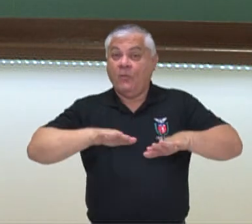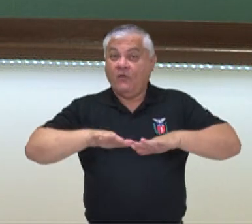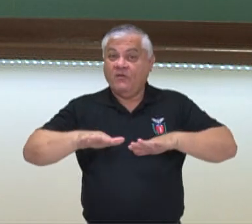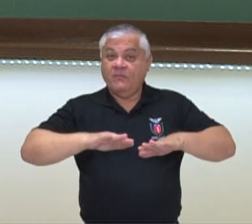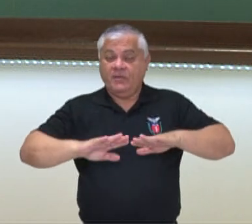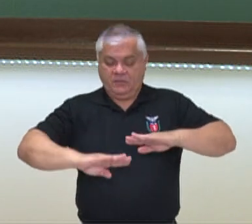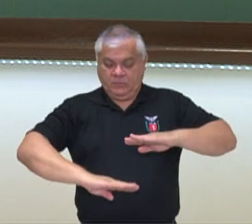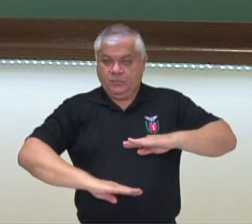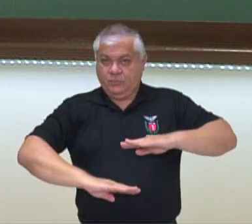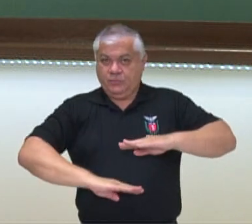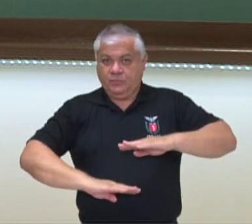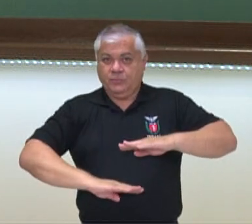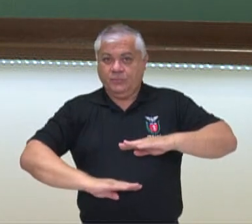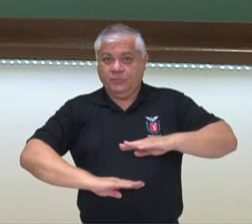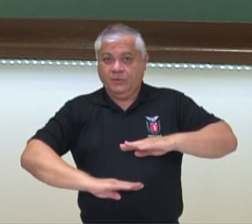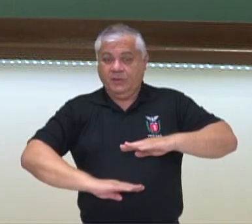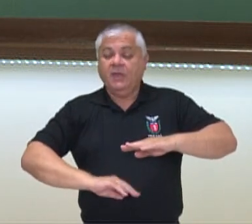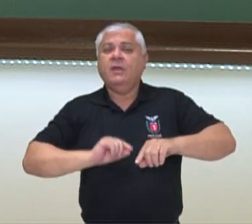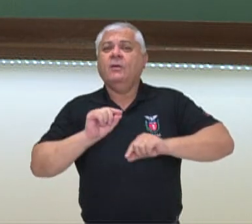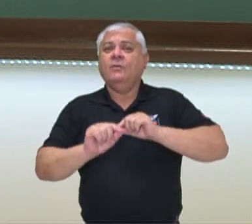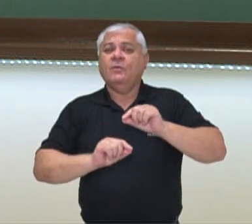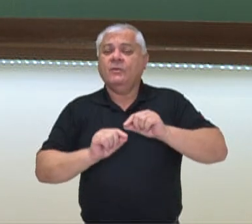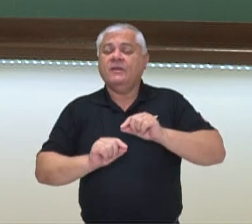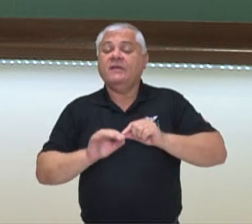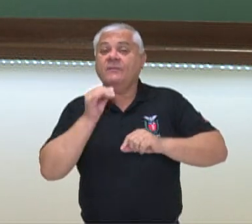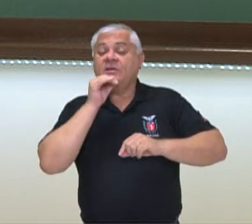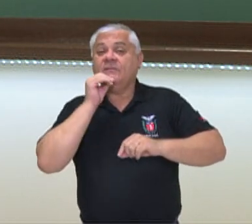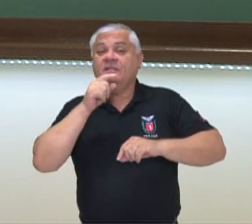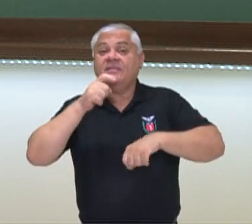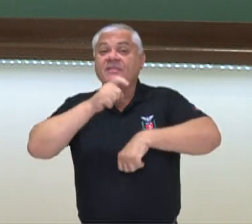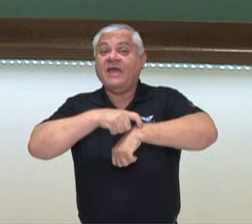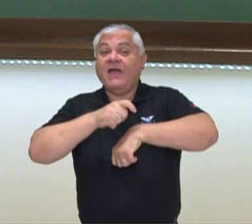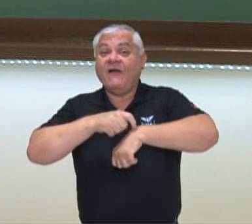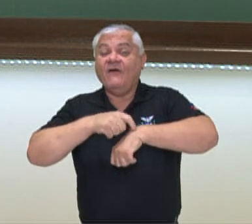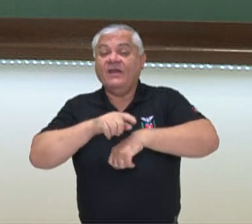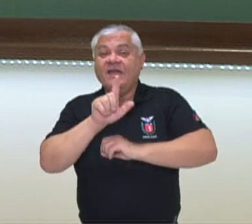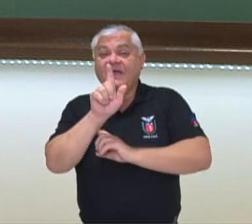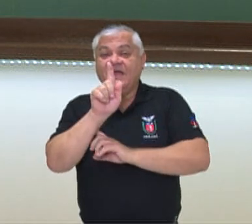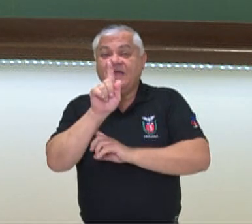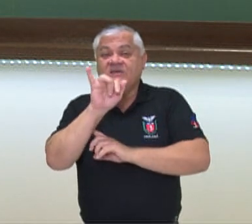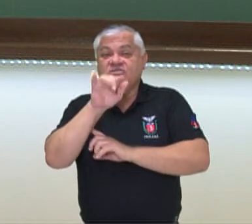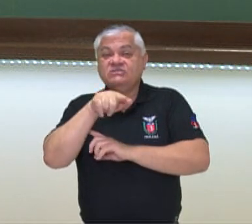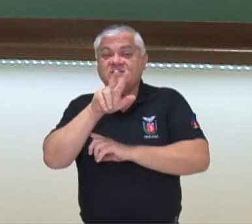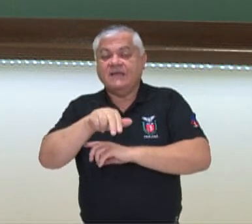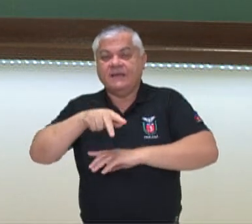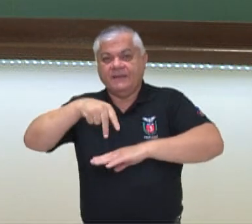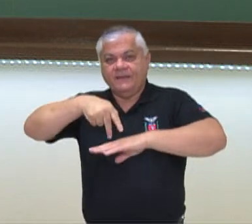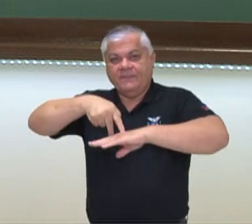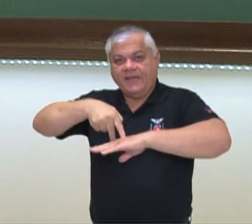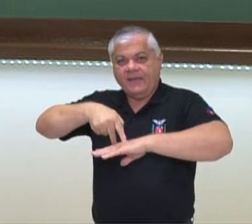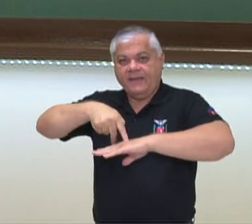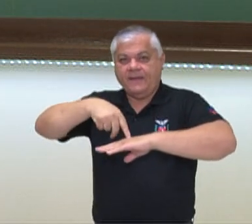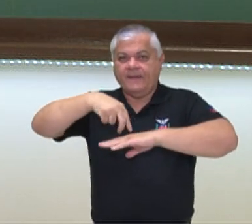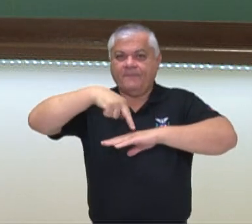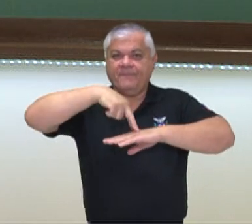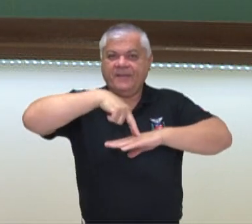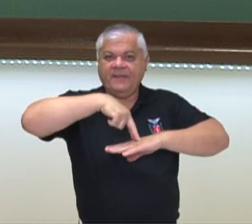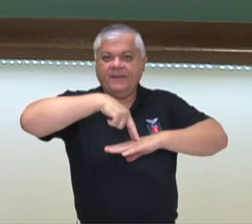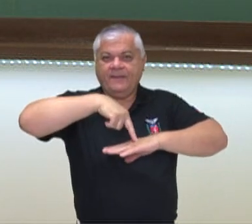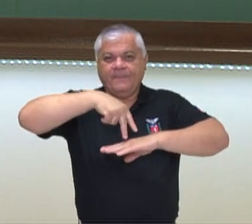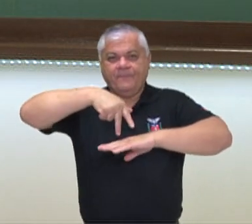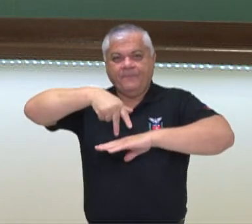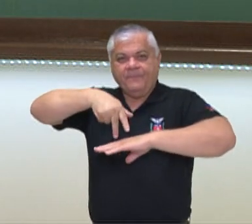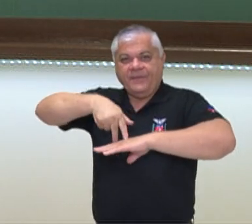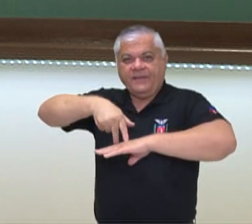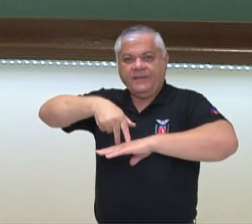região do nosso umbigo, no movimento da ginga ele vai estar sempre se deslocando. Quando a gente movimenta o centro